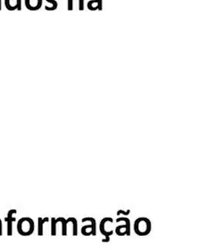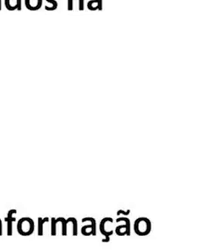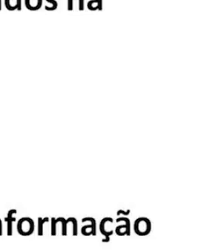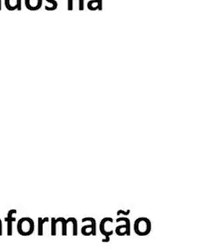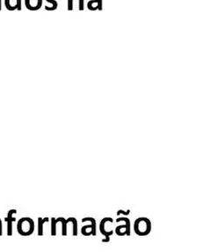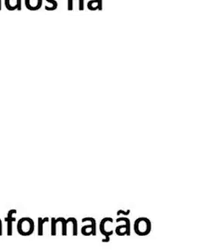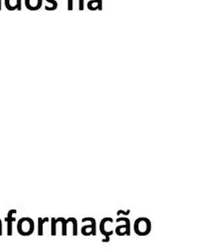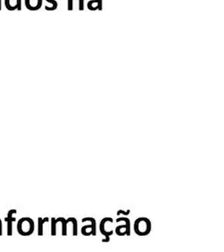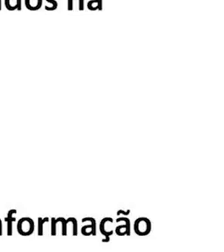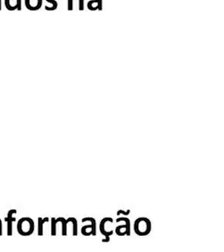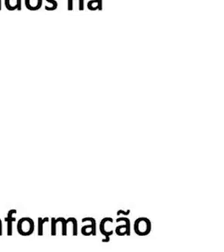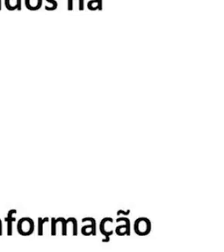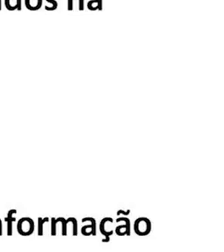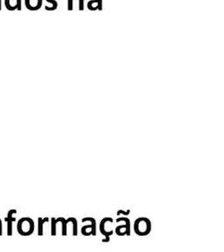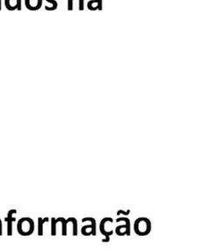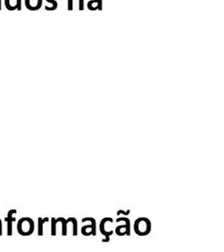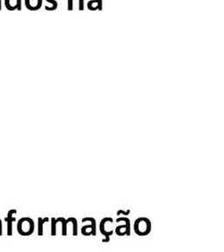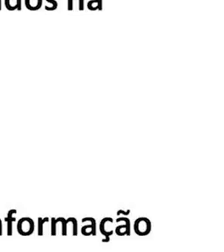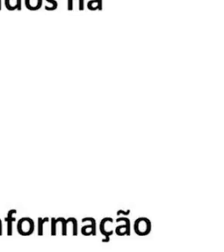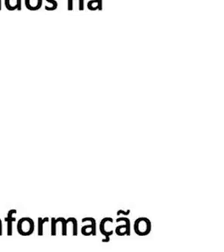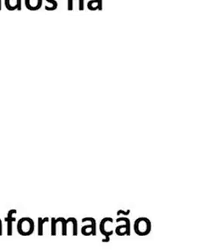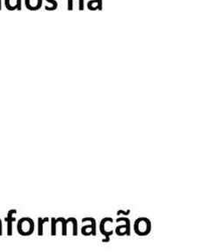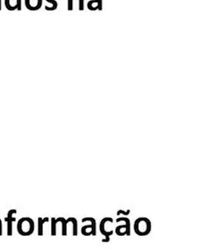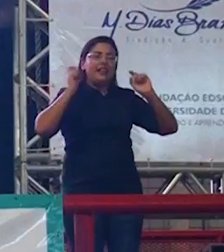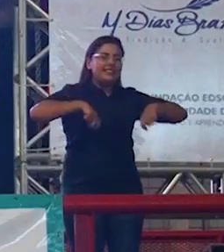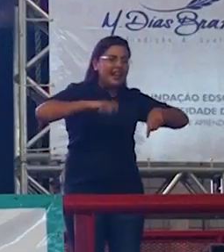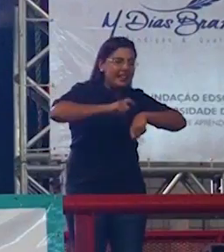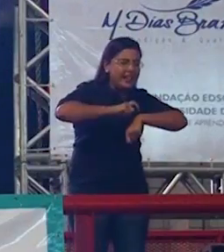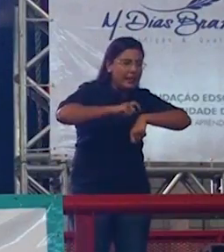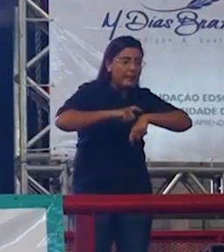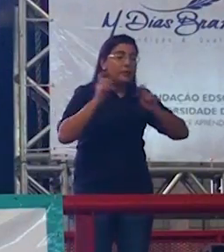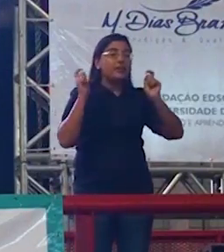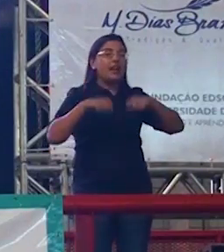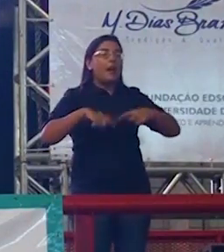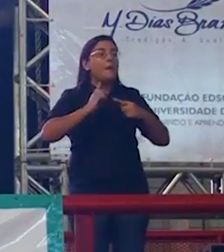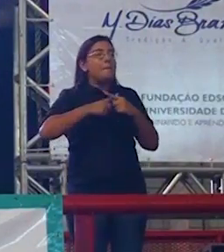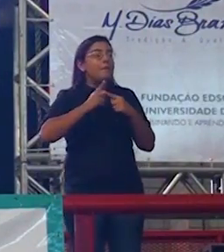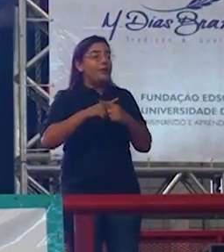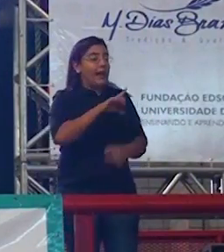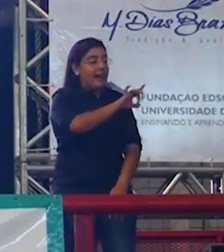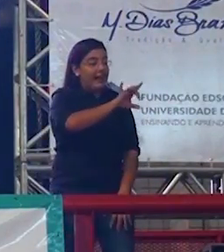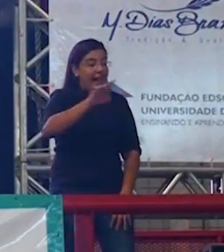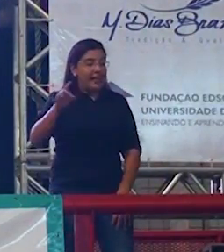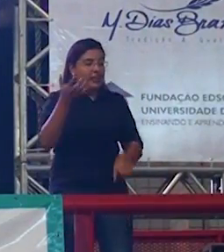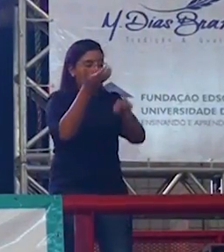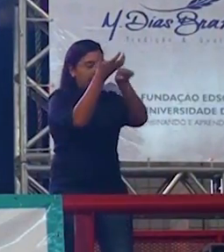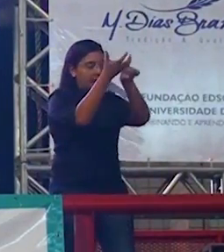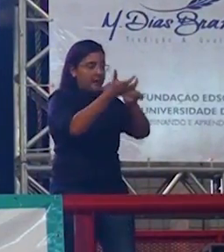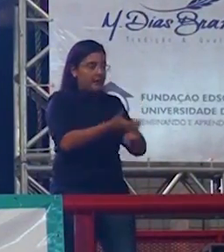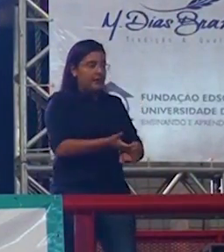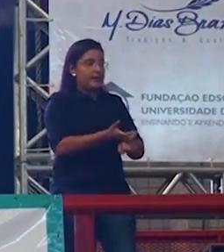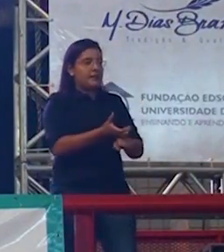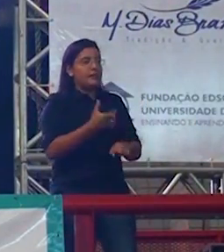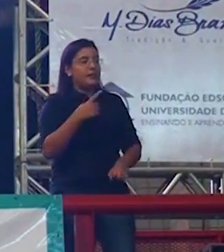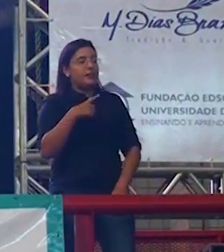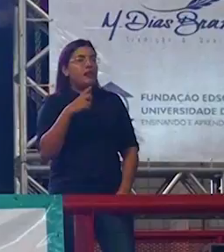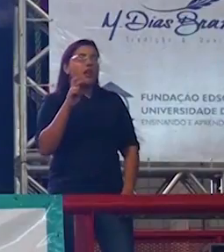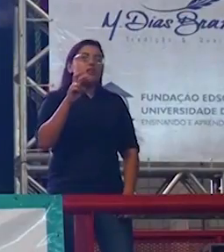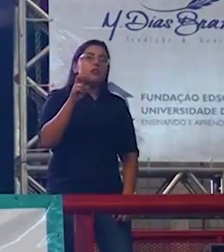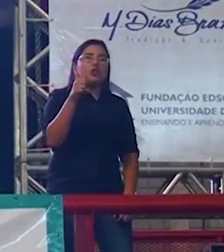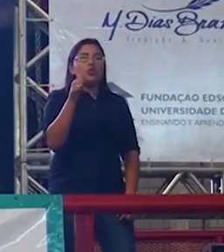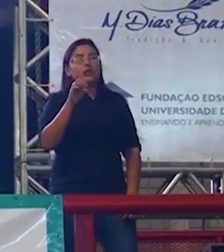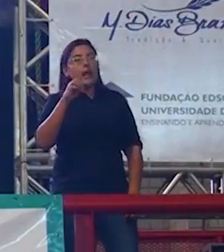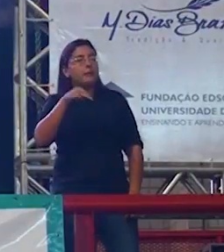nos dias anteriores. Mas, Alexandre, dá tempo? Dá. Porque para cada matéria que você estudou, você passa 5 ou no máximo